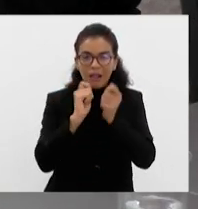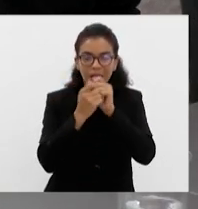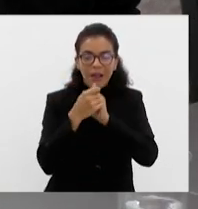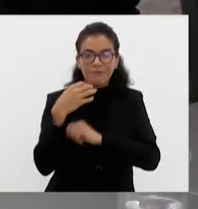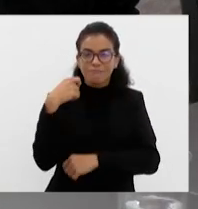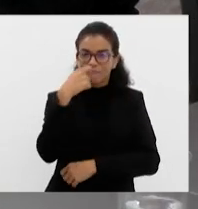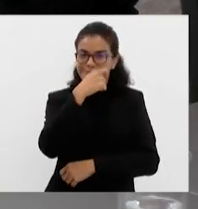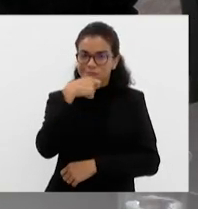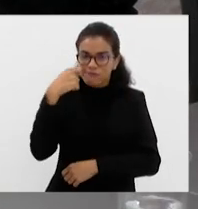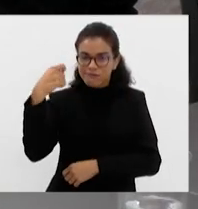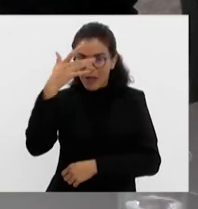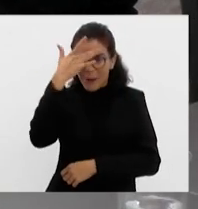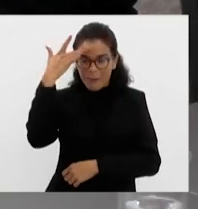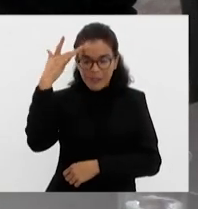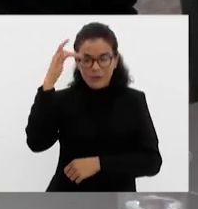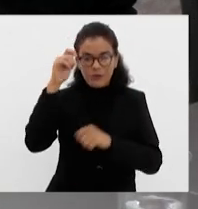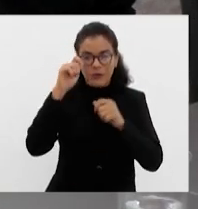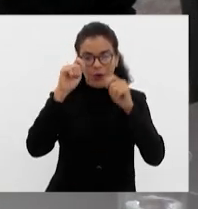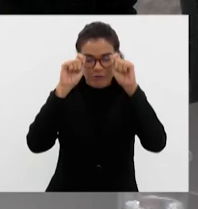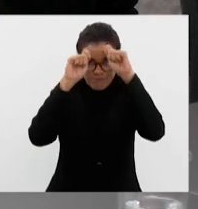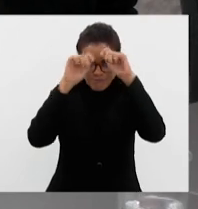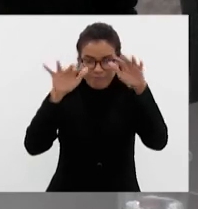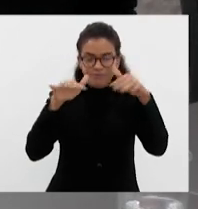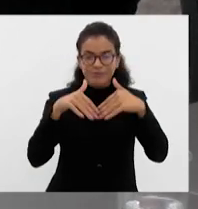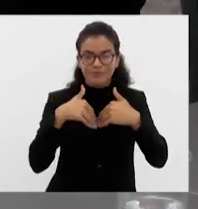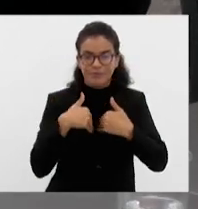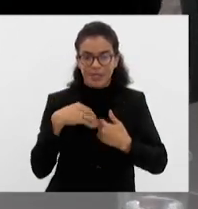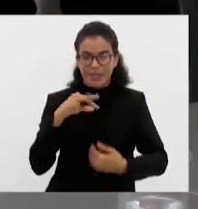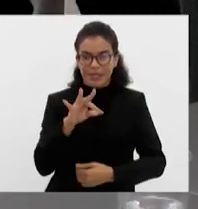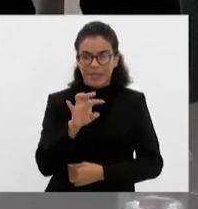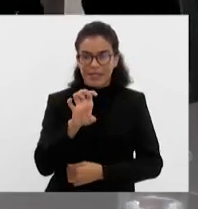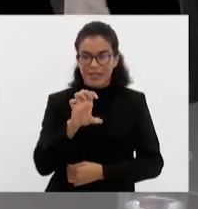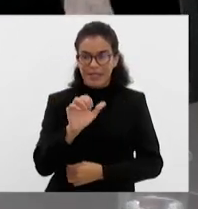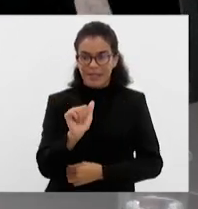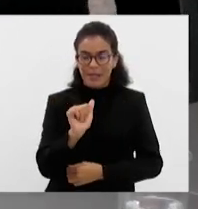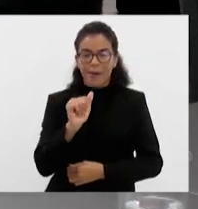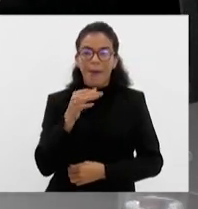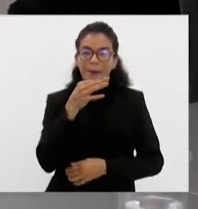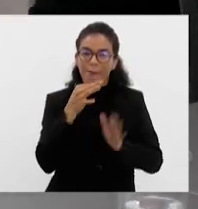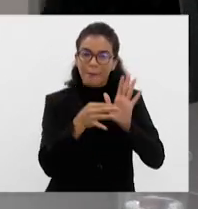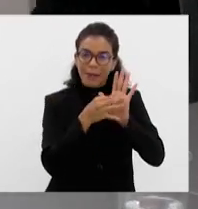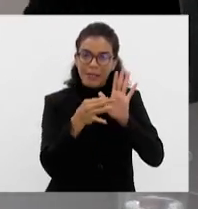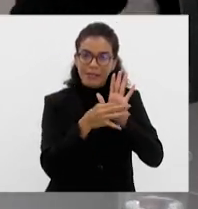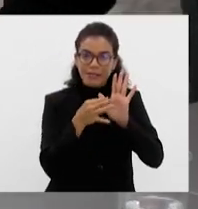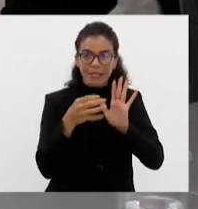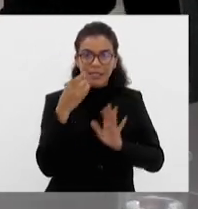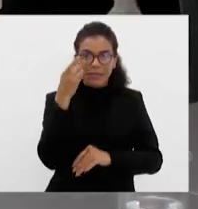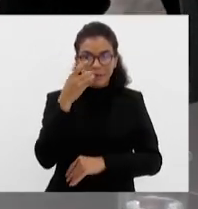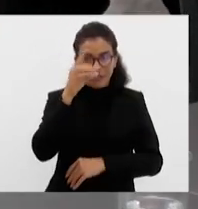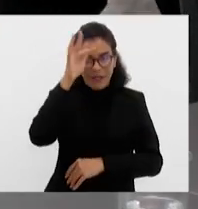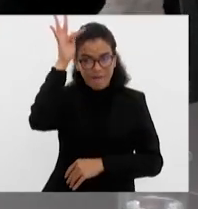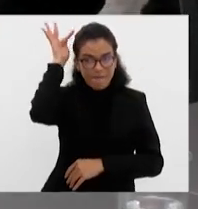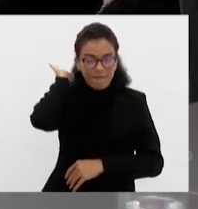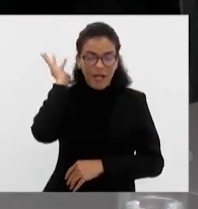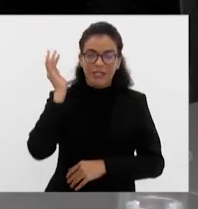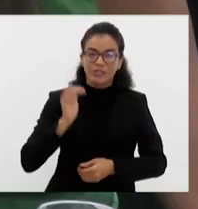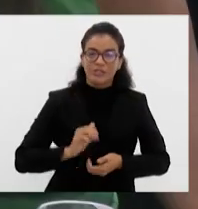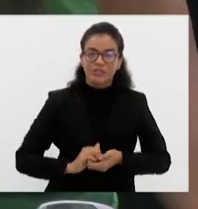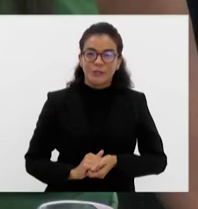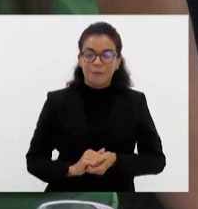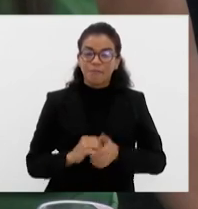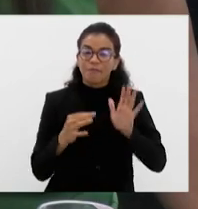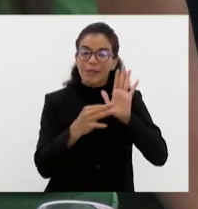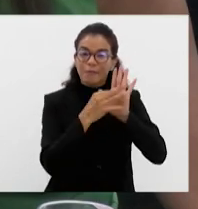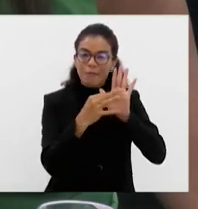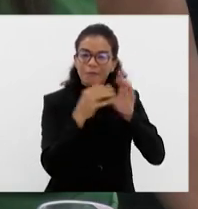tratamento da saúde bucal da pessoa com transtorno do espectro autista, TEA. Para aparecer, deputado Fred Pacheco. parecer